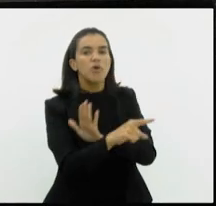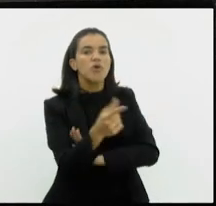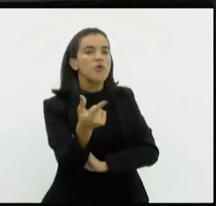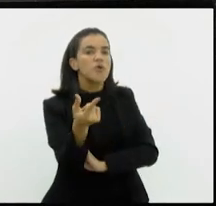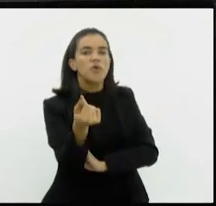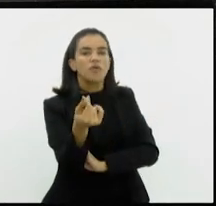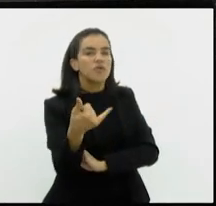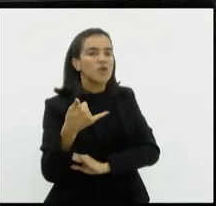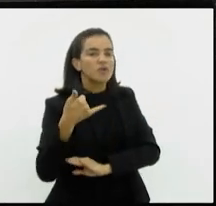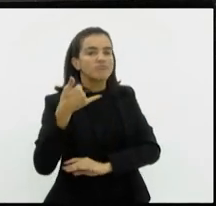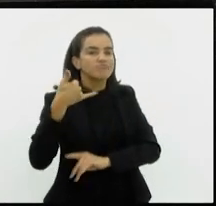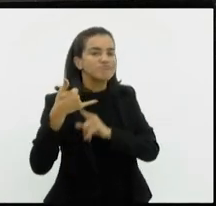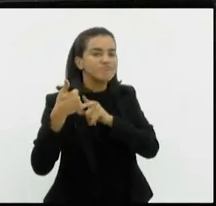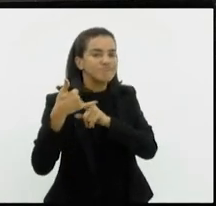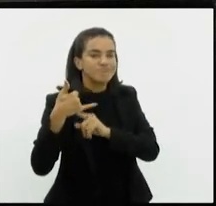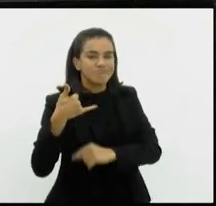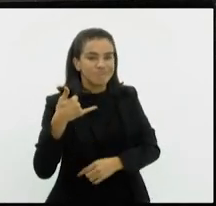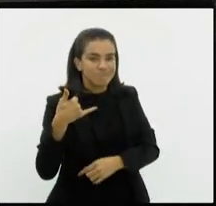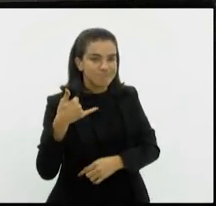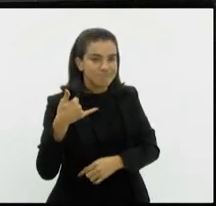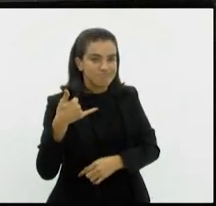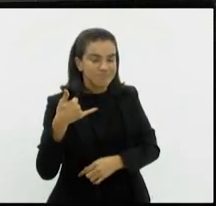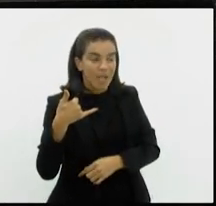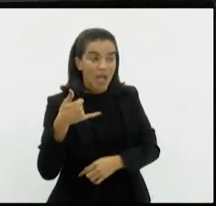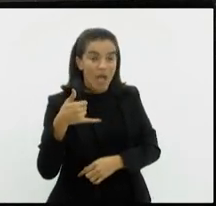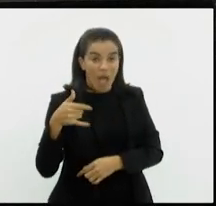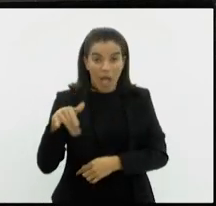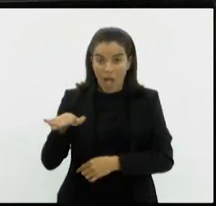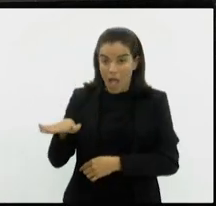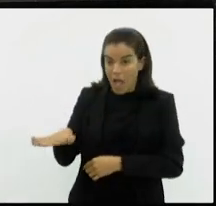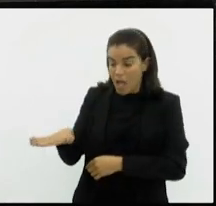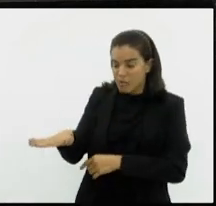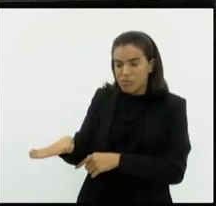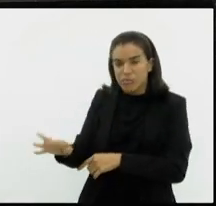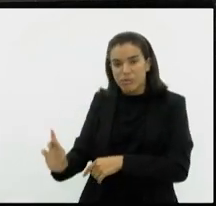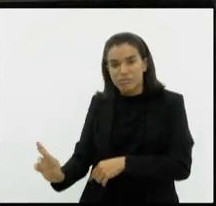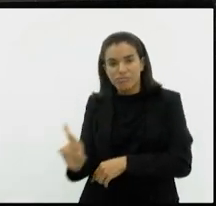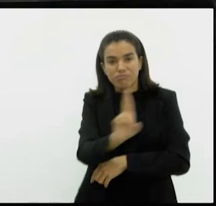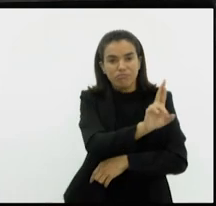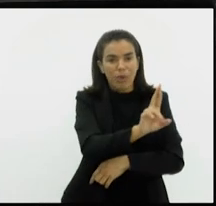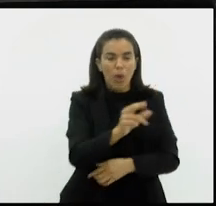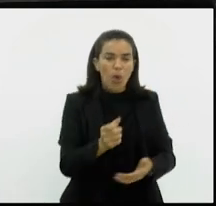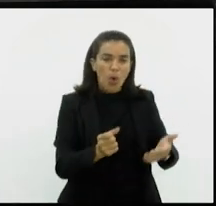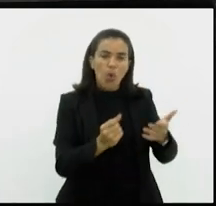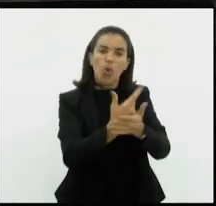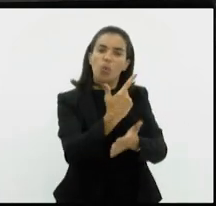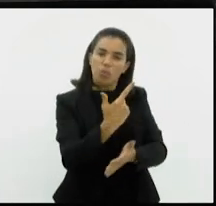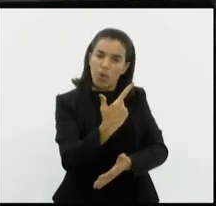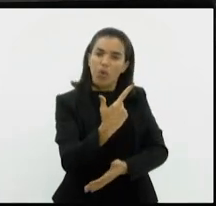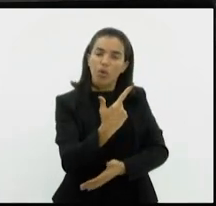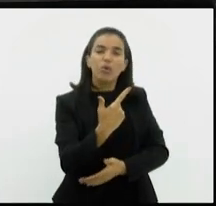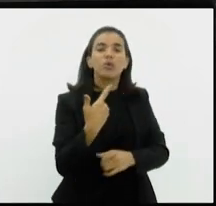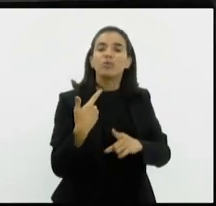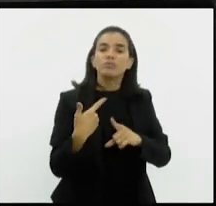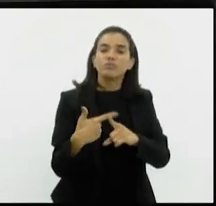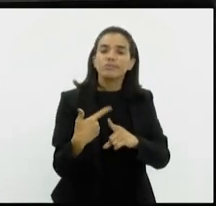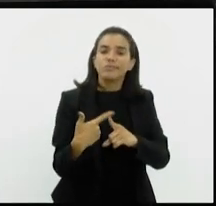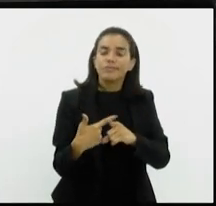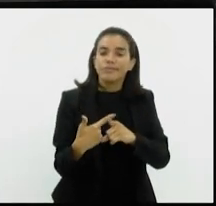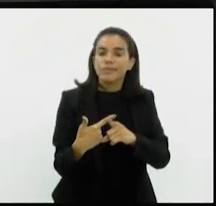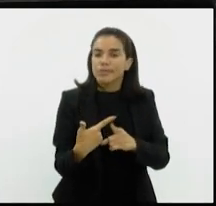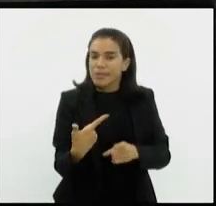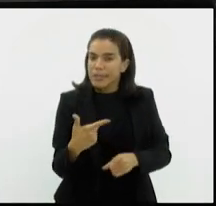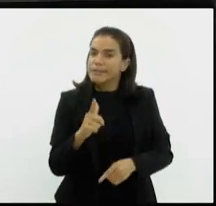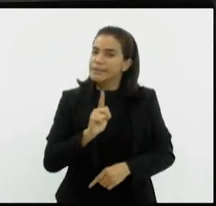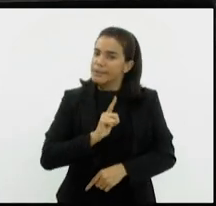celular que ela estava carregando nas mãos e ela disse que comprou o celular porque ela